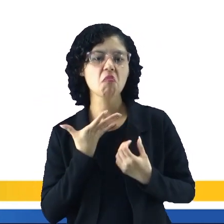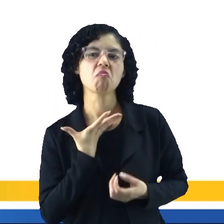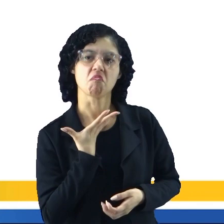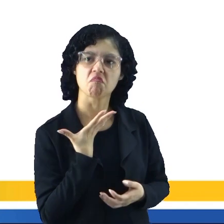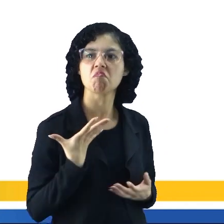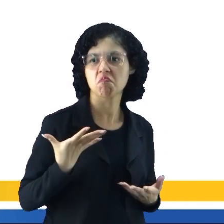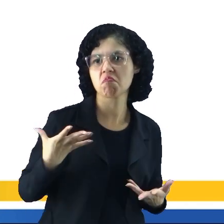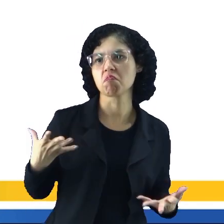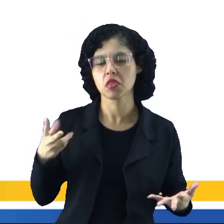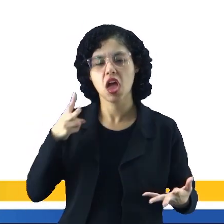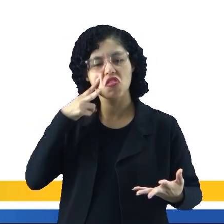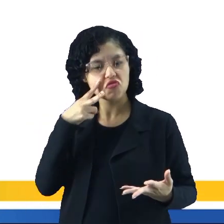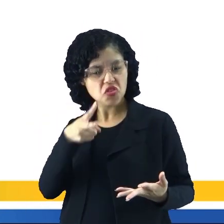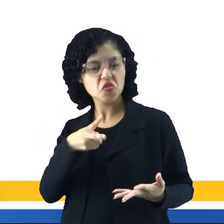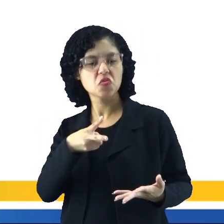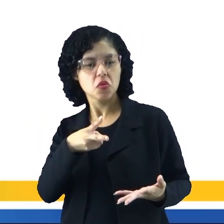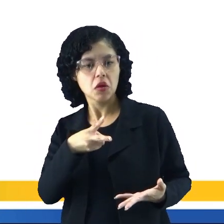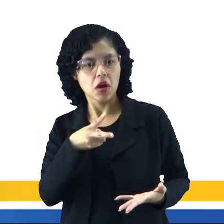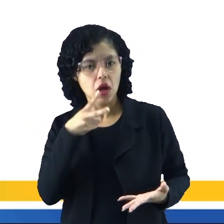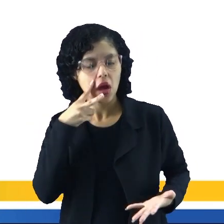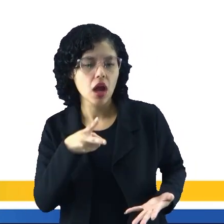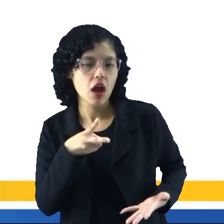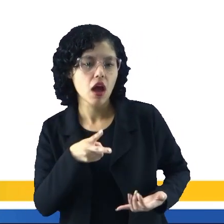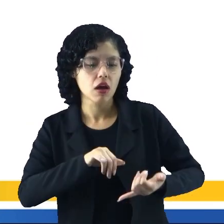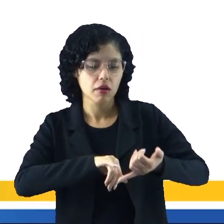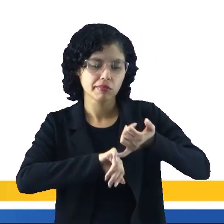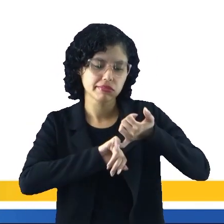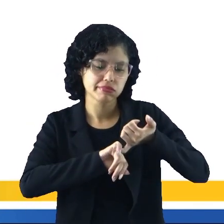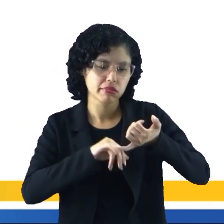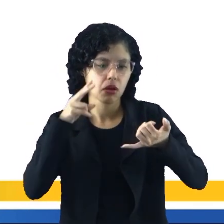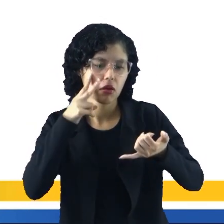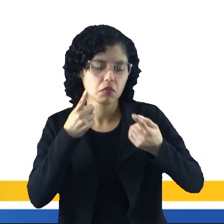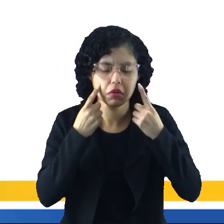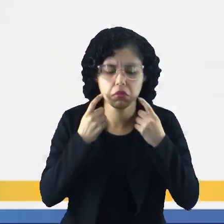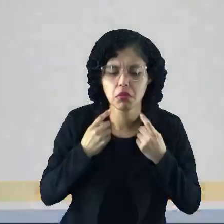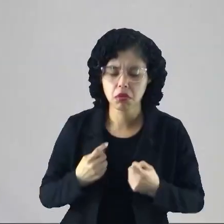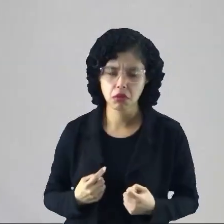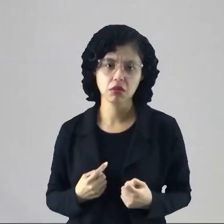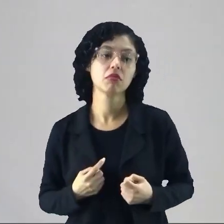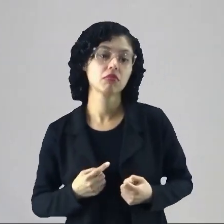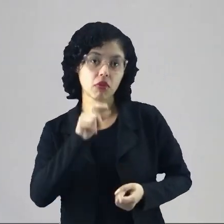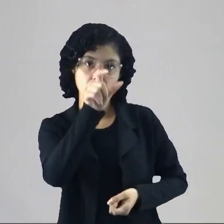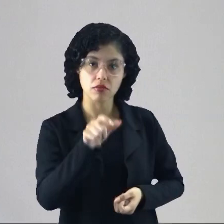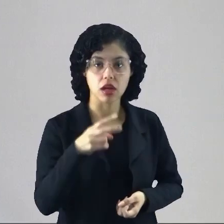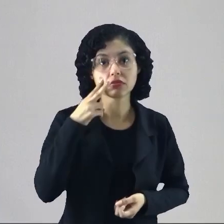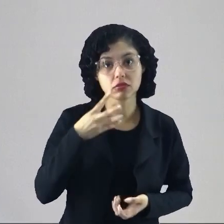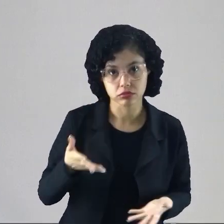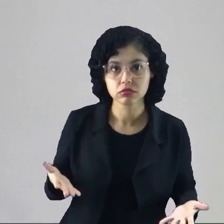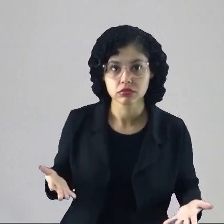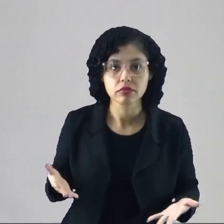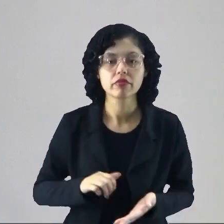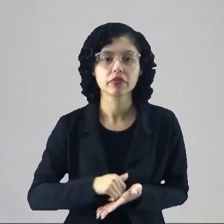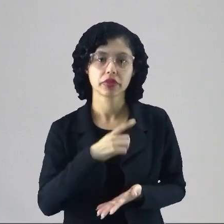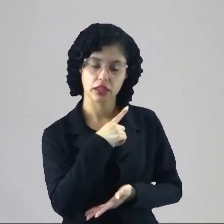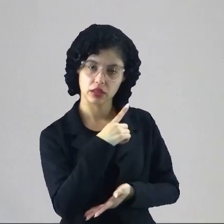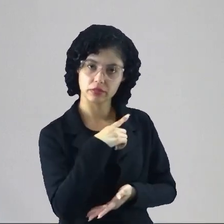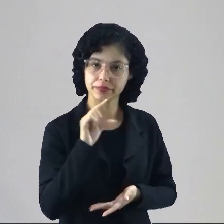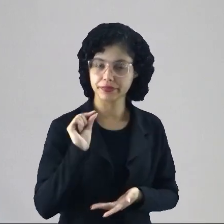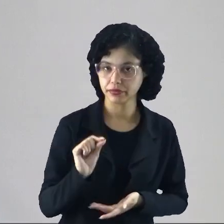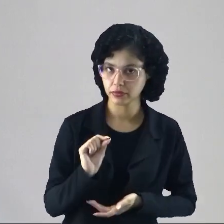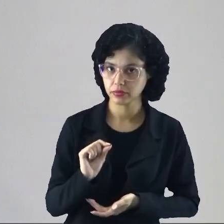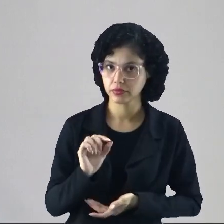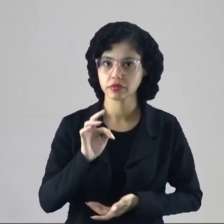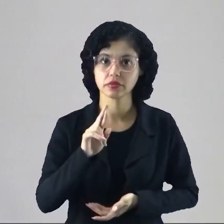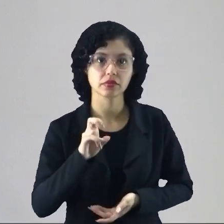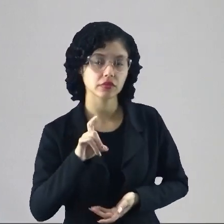longa evidenciando o prazer evidenciado pelo personagem então Aqui nós temos né o